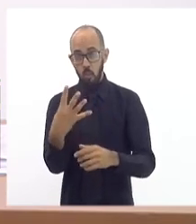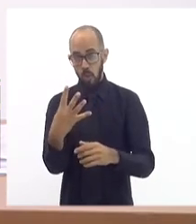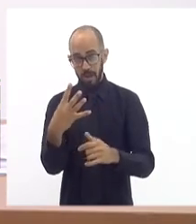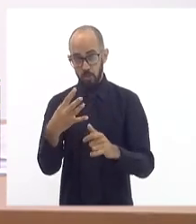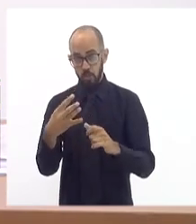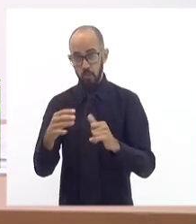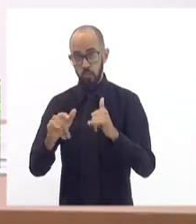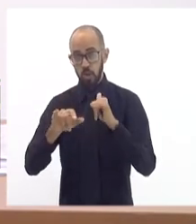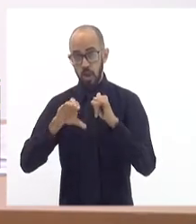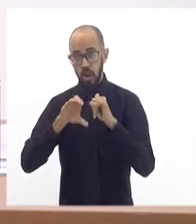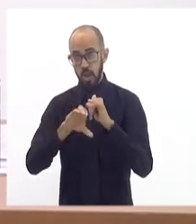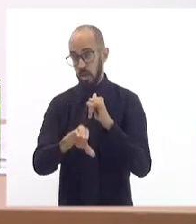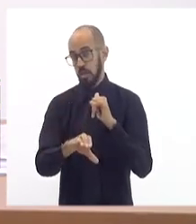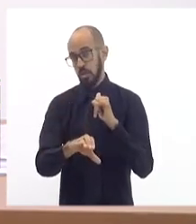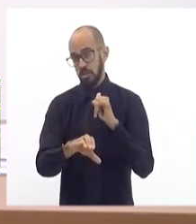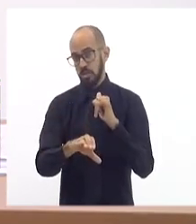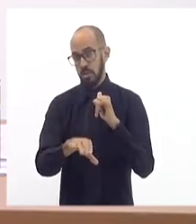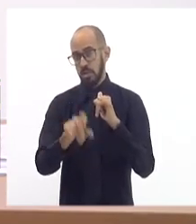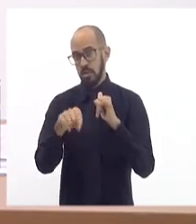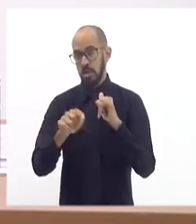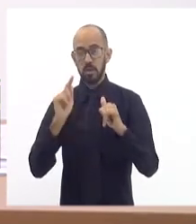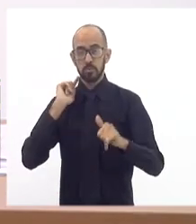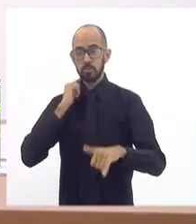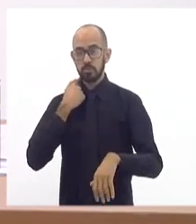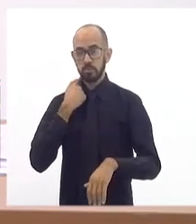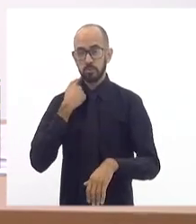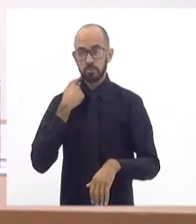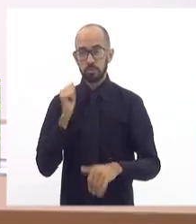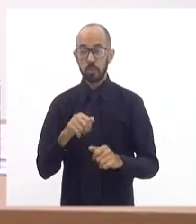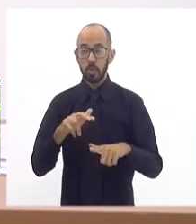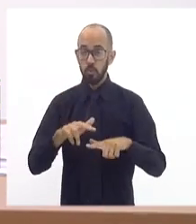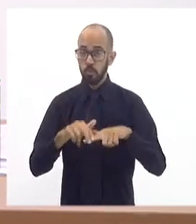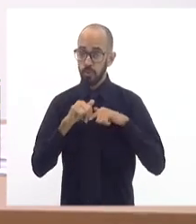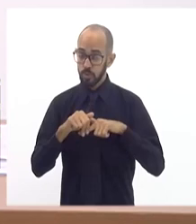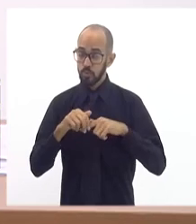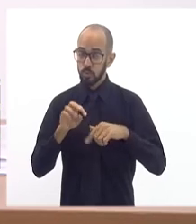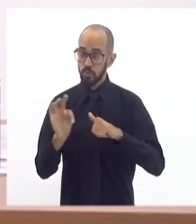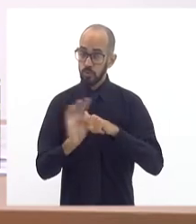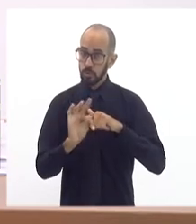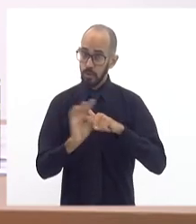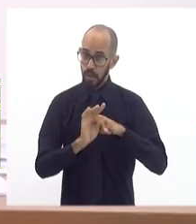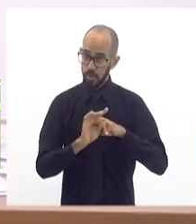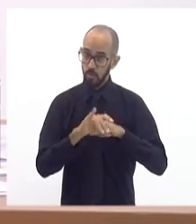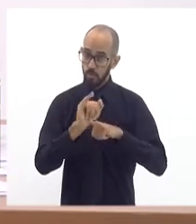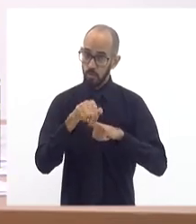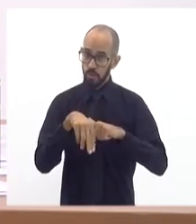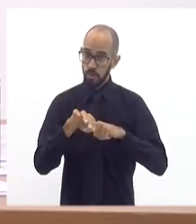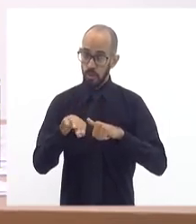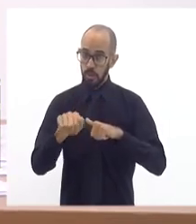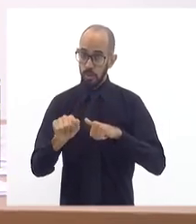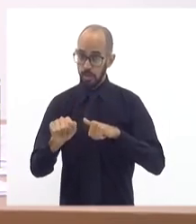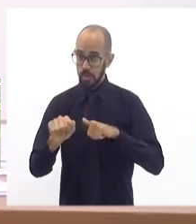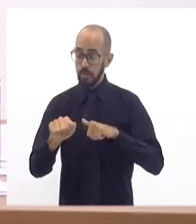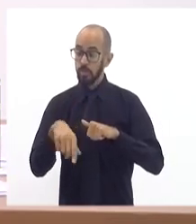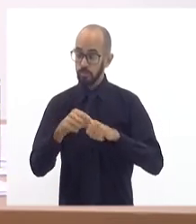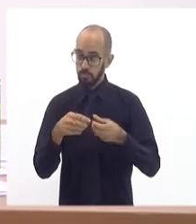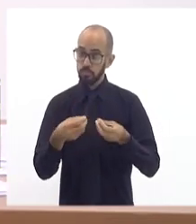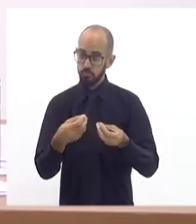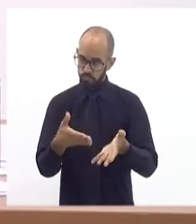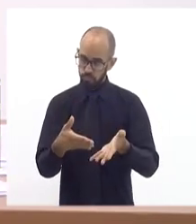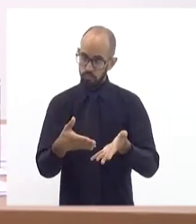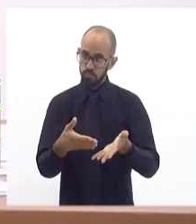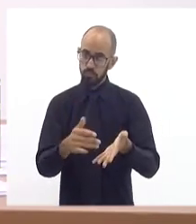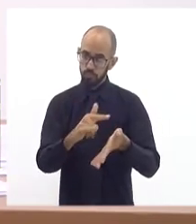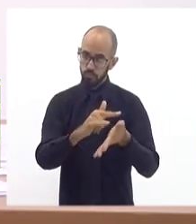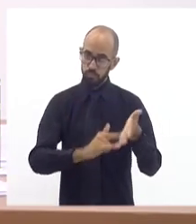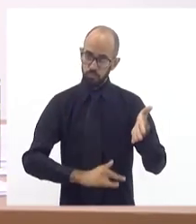sabe onde que é alto gerador polidor tanto é que o técnico de né deu esse parecer bom então voltando